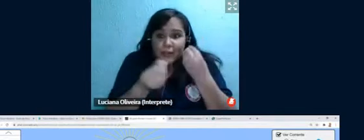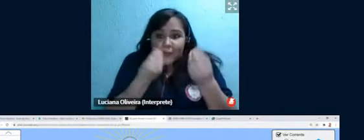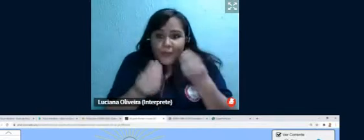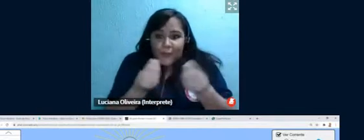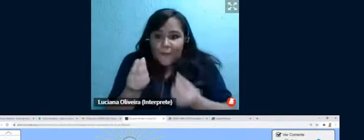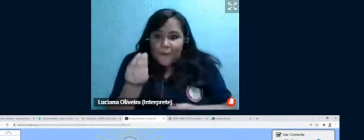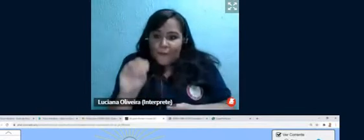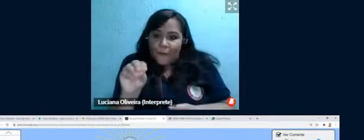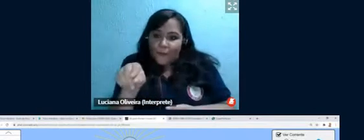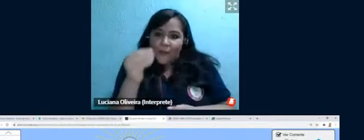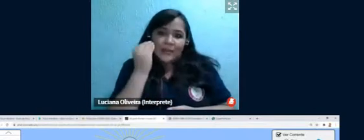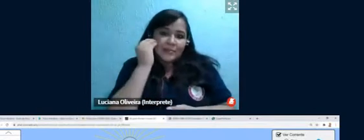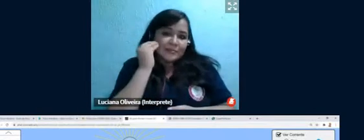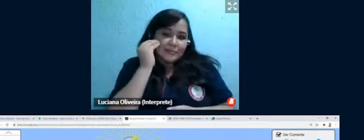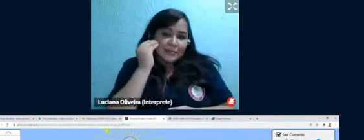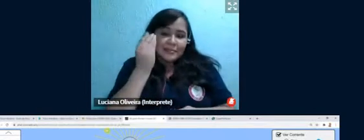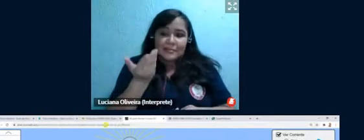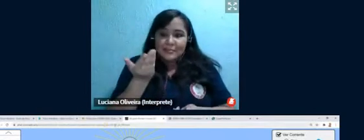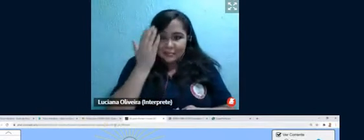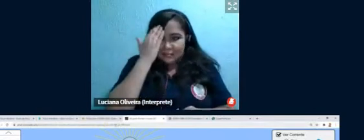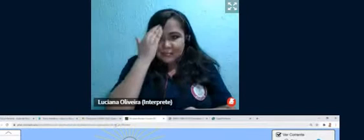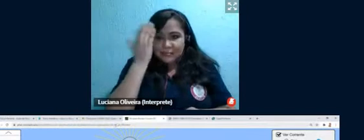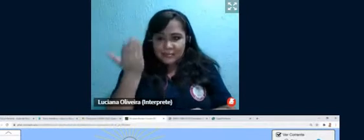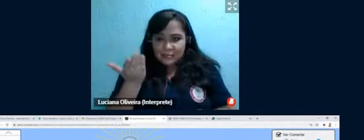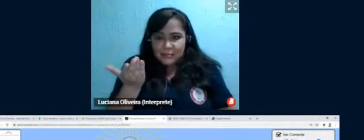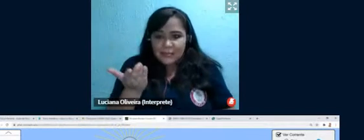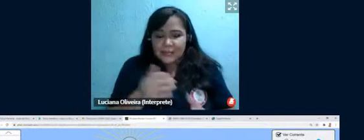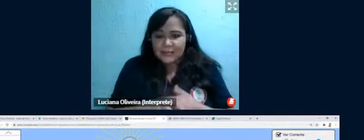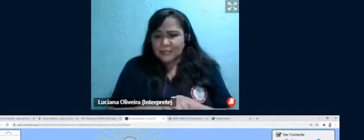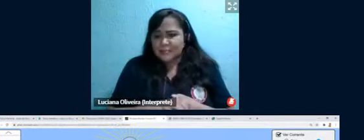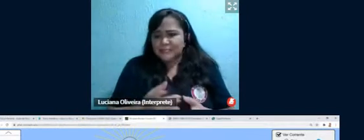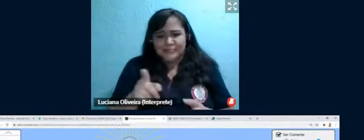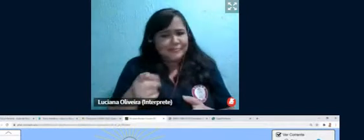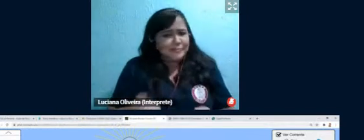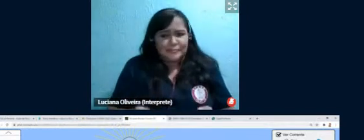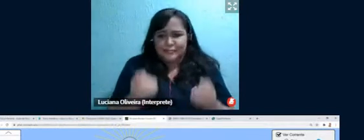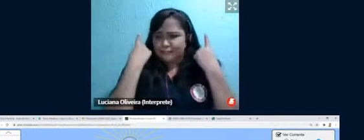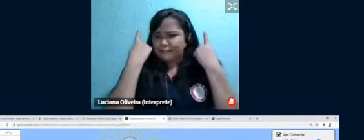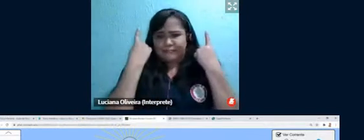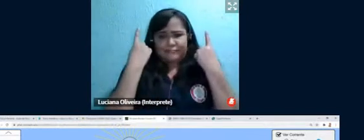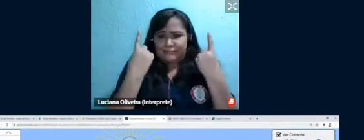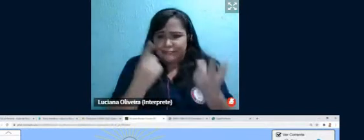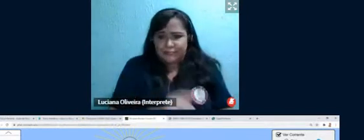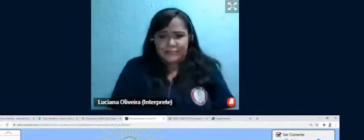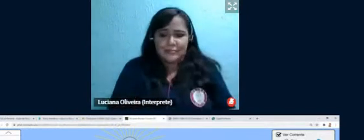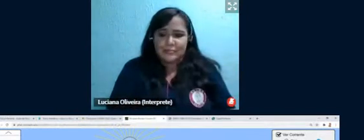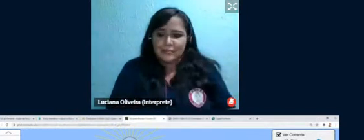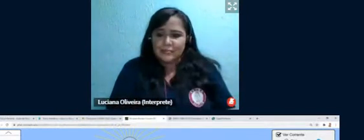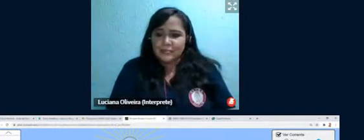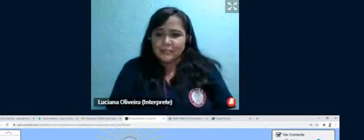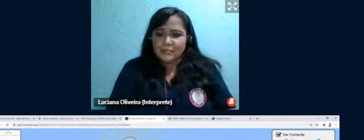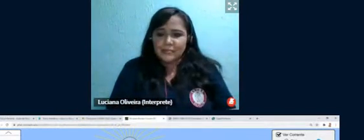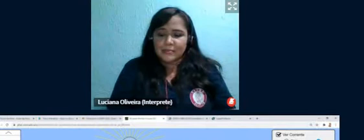medidor nesse simulador de corrente contínua, tá? No kit DC. Isso aqui está estranho. Eu queria